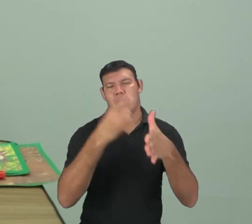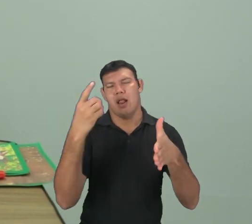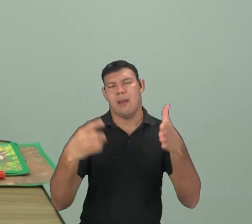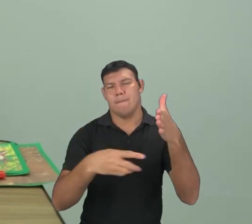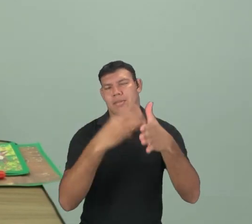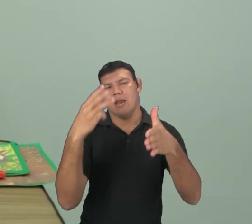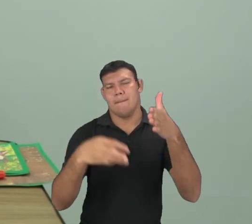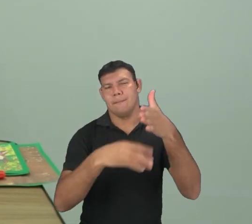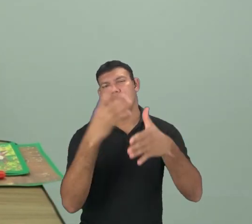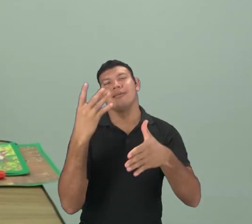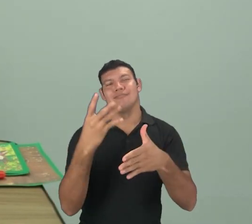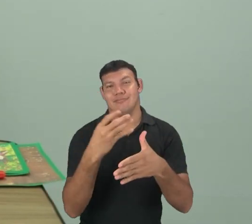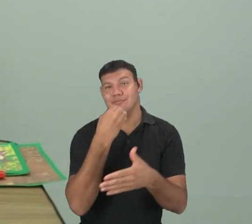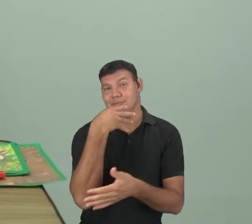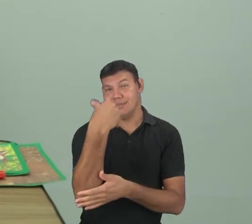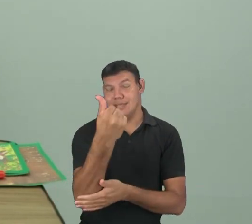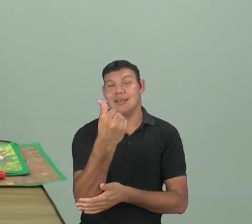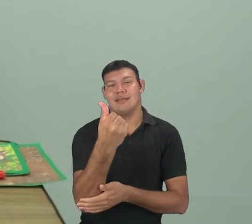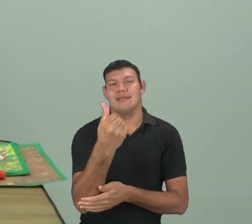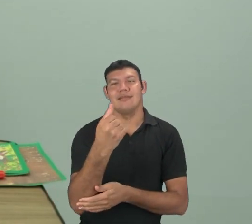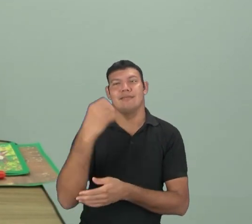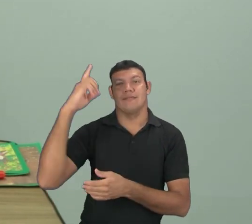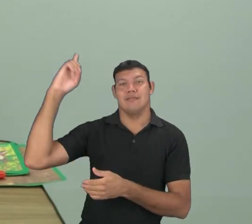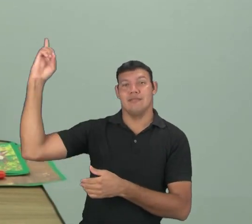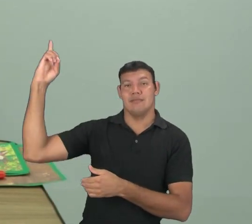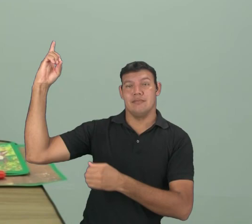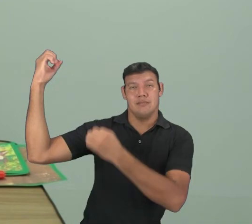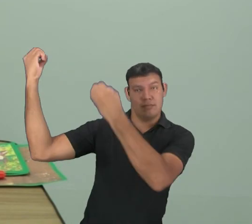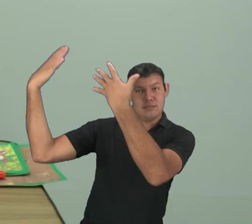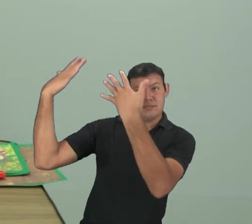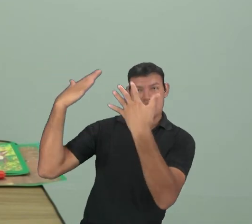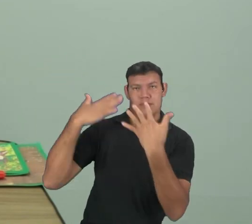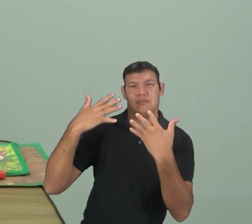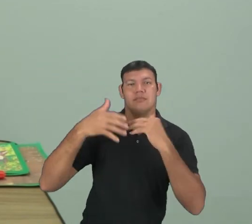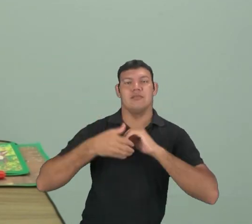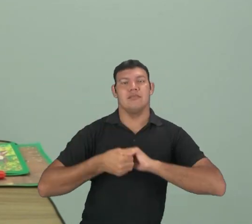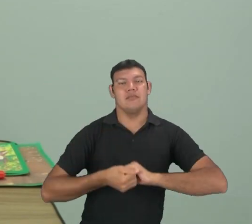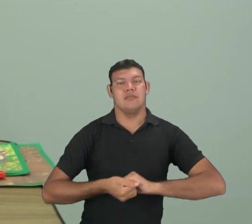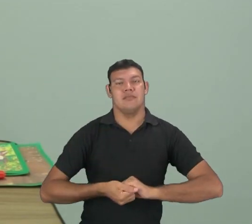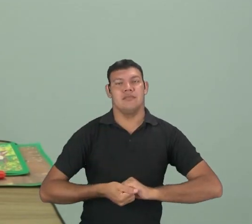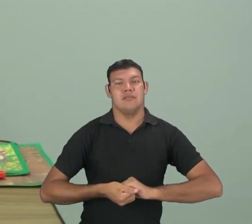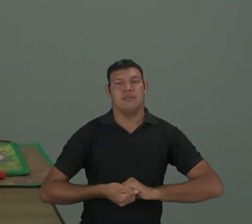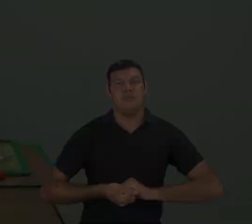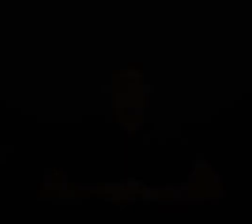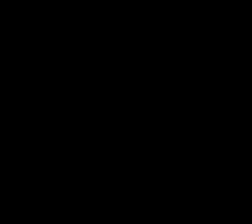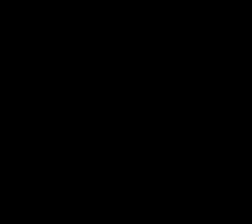rever essas aulas quantas vezes você desejar, tá bom? Fica com Deus!